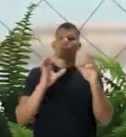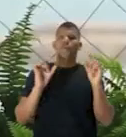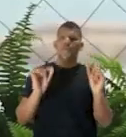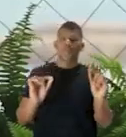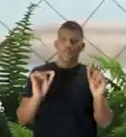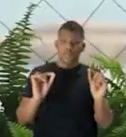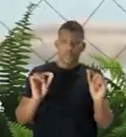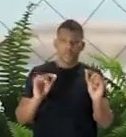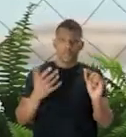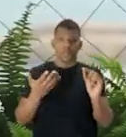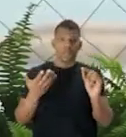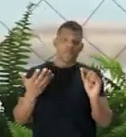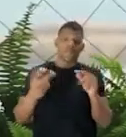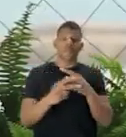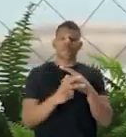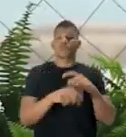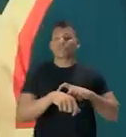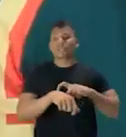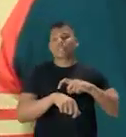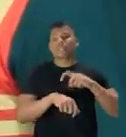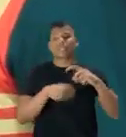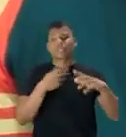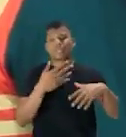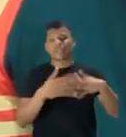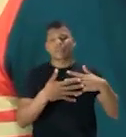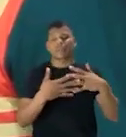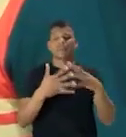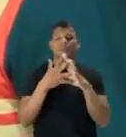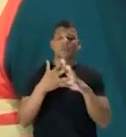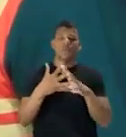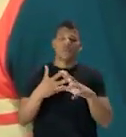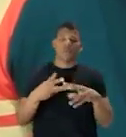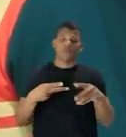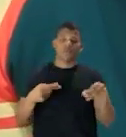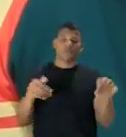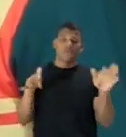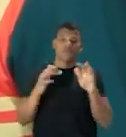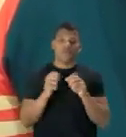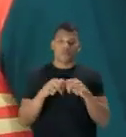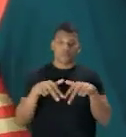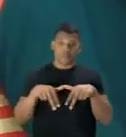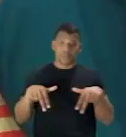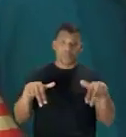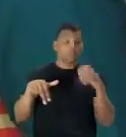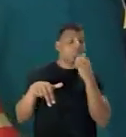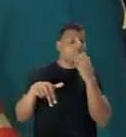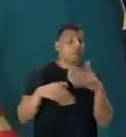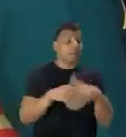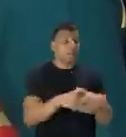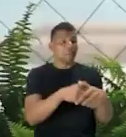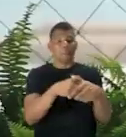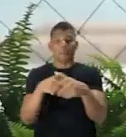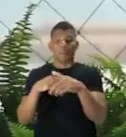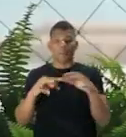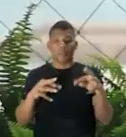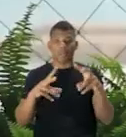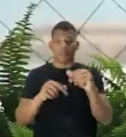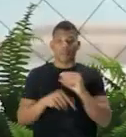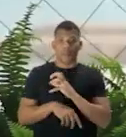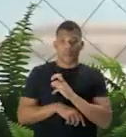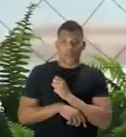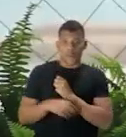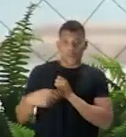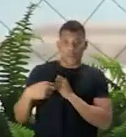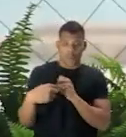se levantar, deixar correr, que novas águas vão rolar. Quem dá a